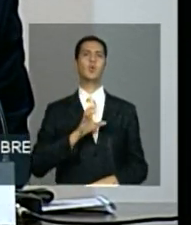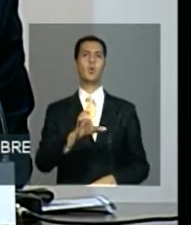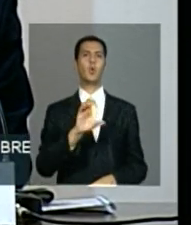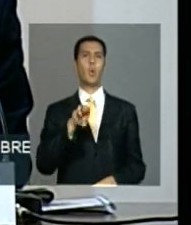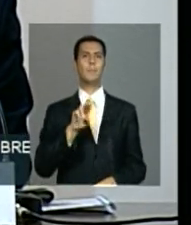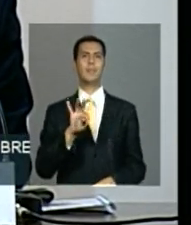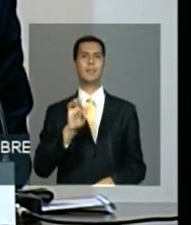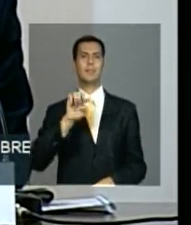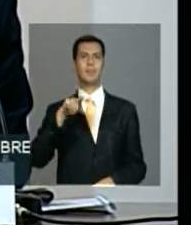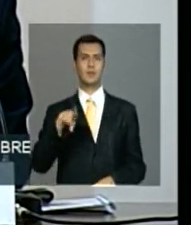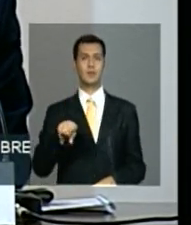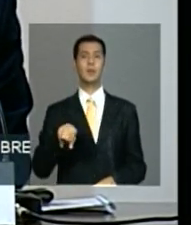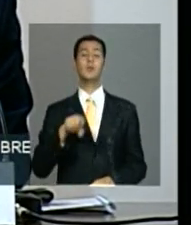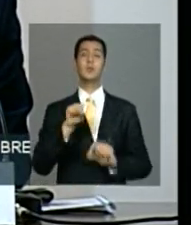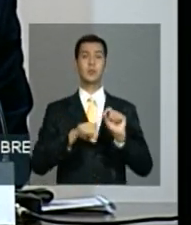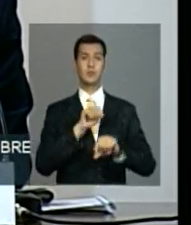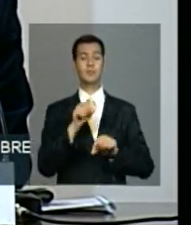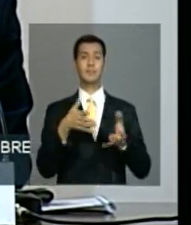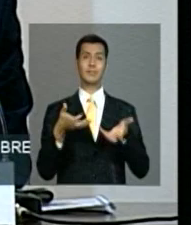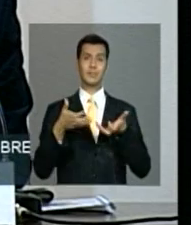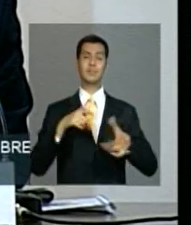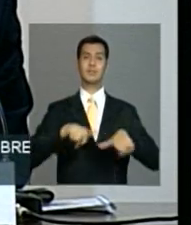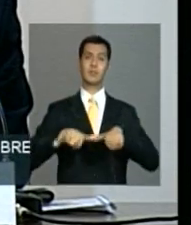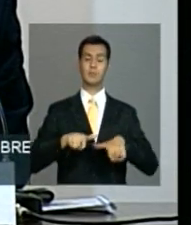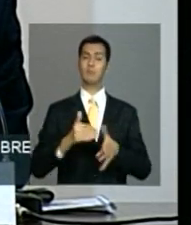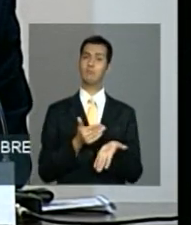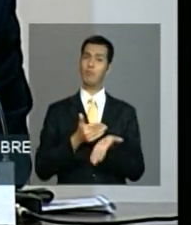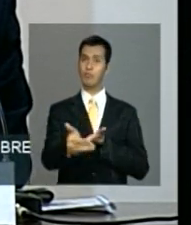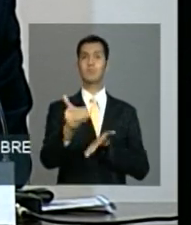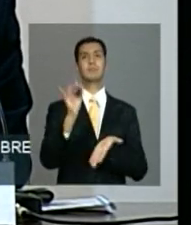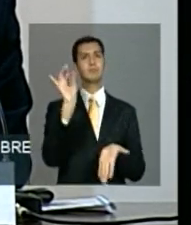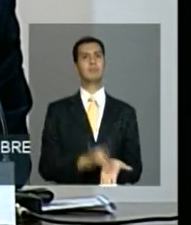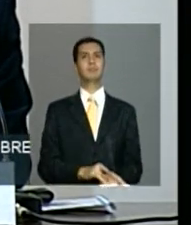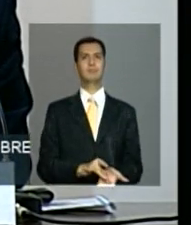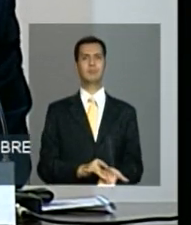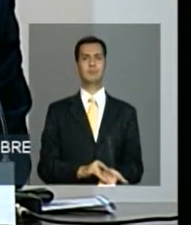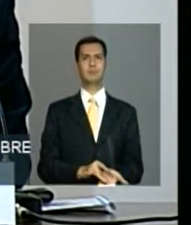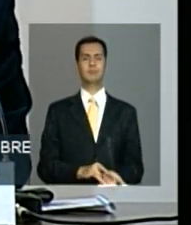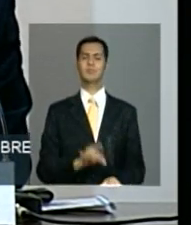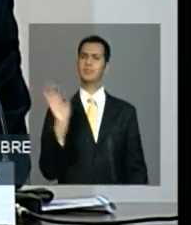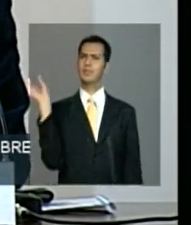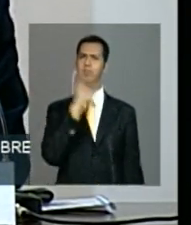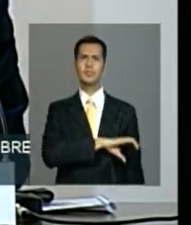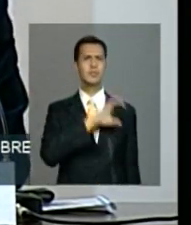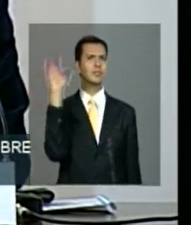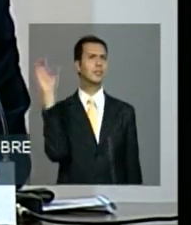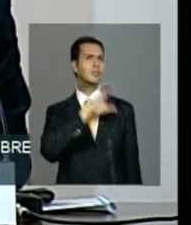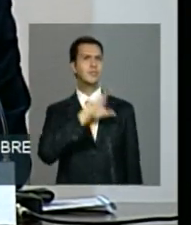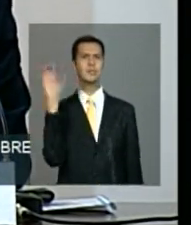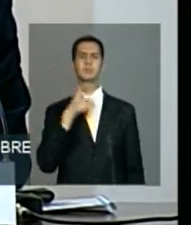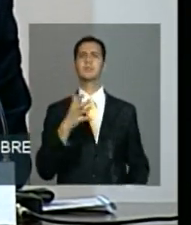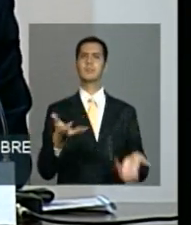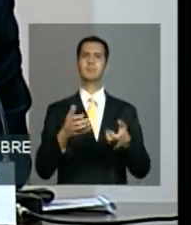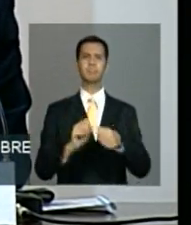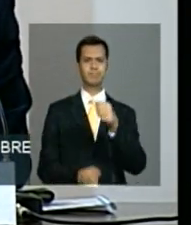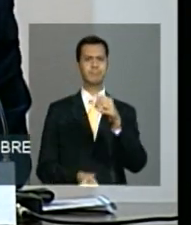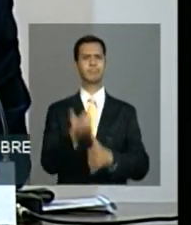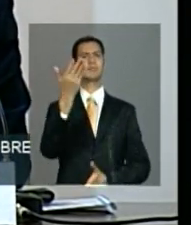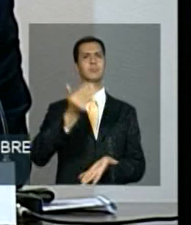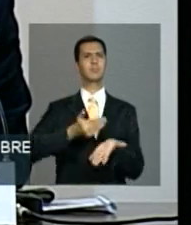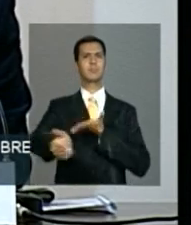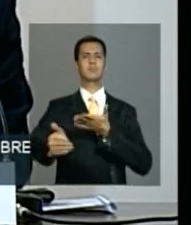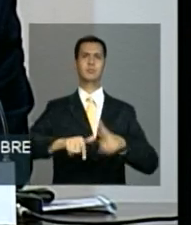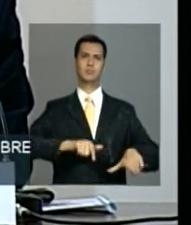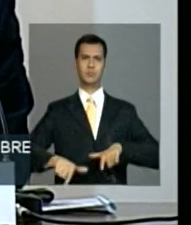essas ações entrem em operação de forma a mais possível para que a gente possa